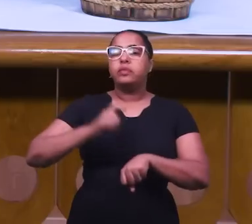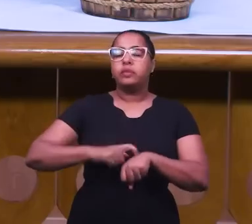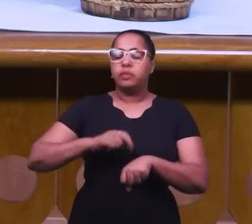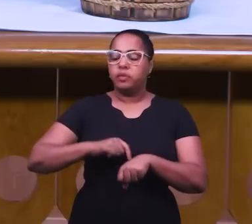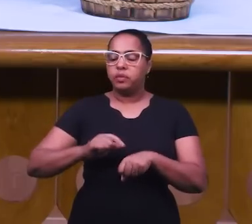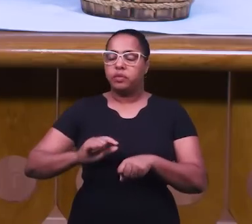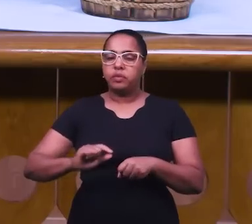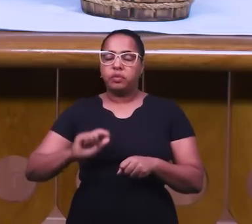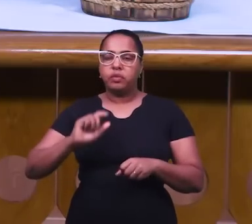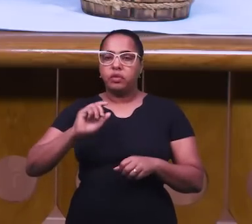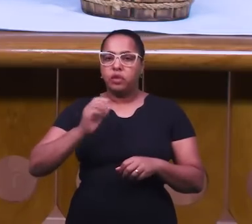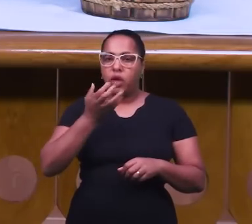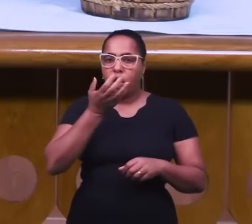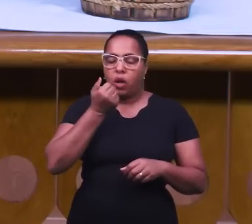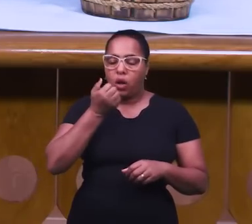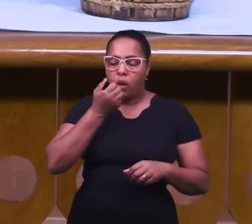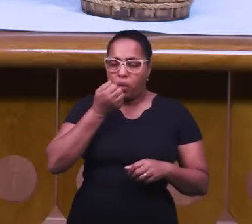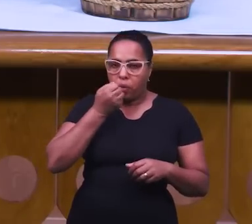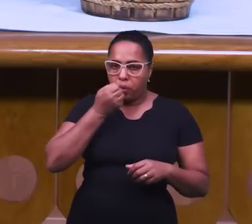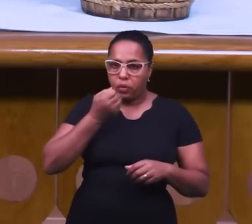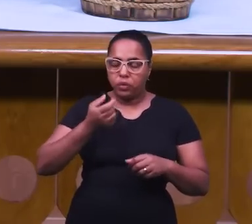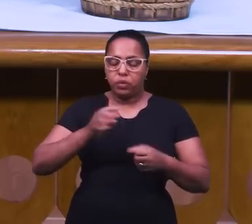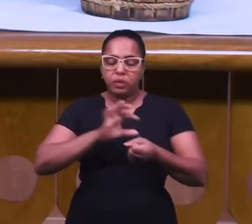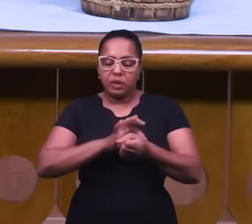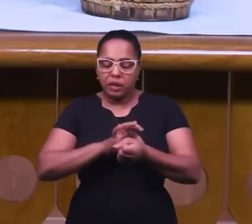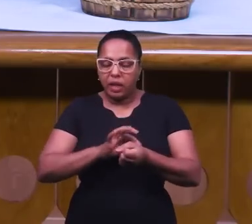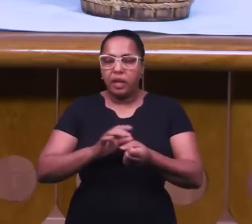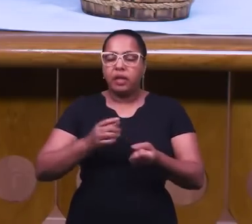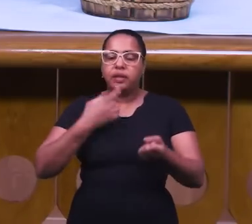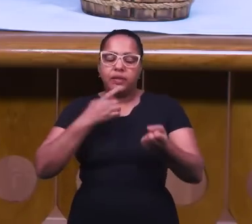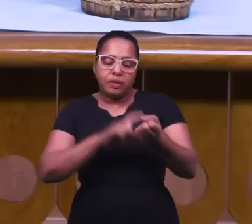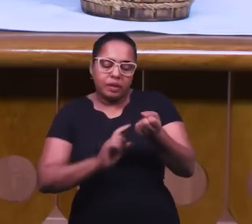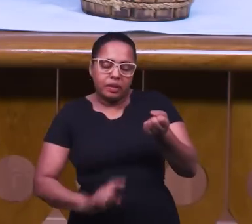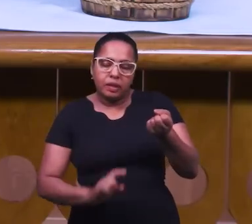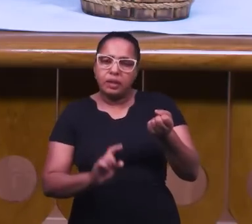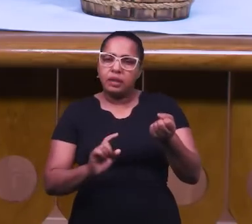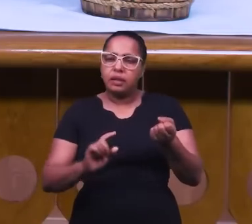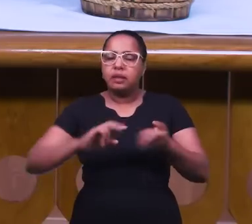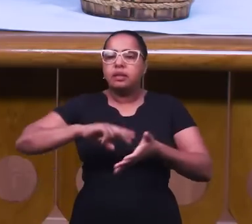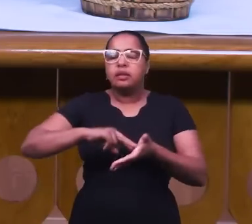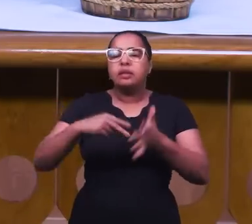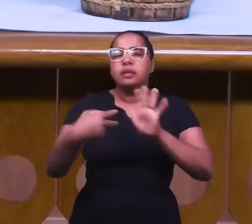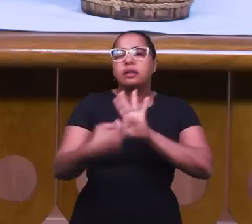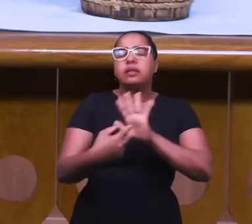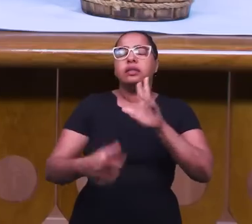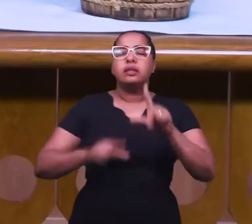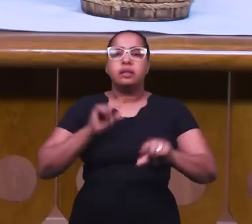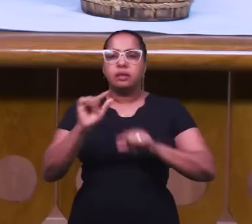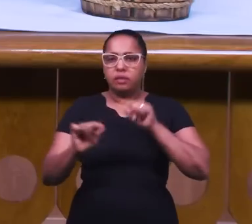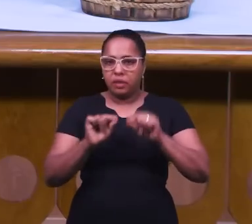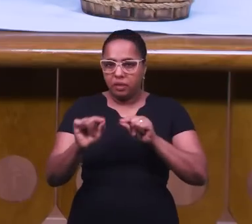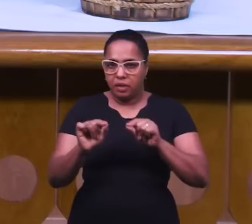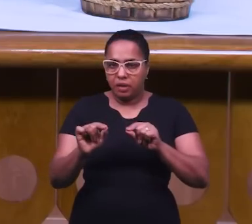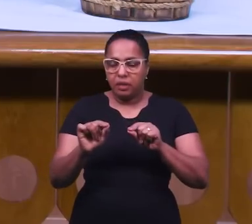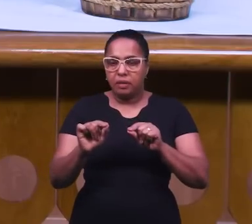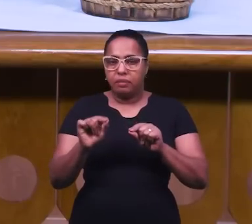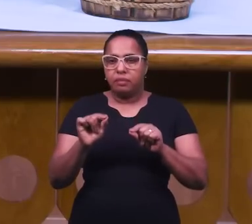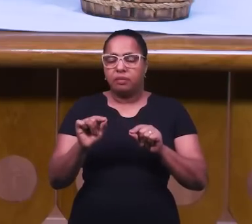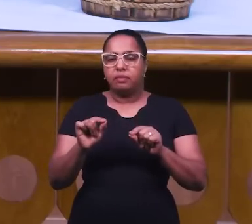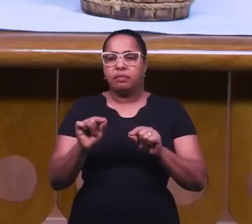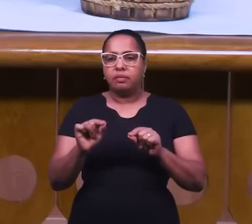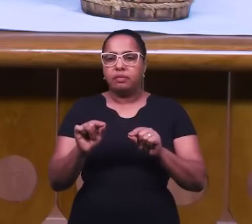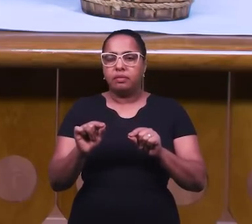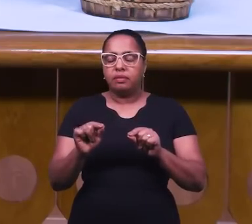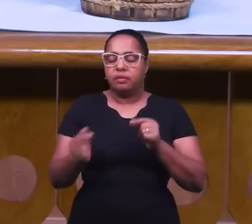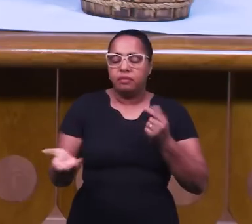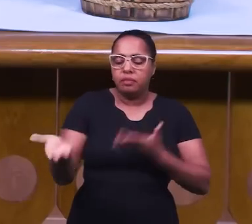fala em comer a carne, esse sangue, falando carne, sangue, comer da carne do Senhor Jesus